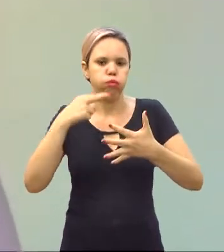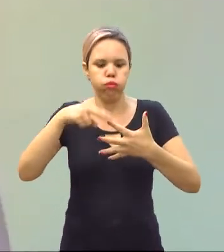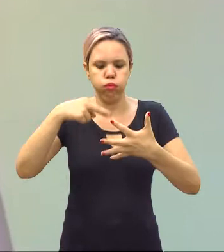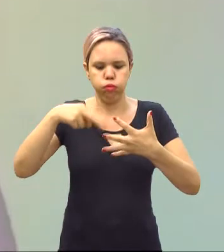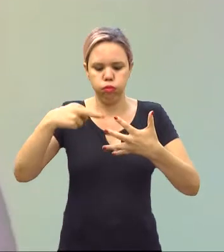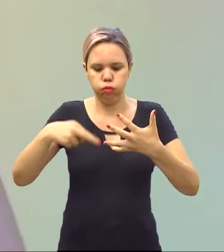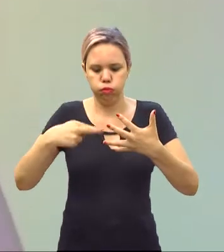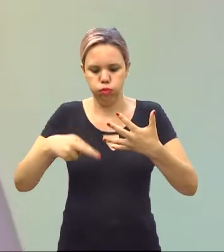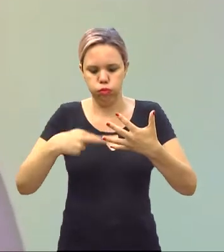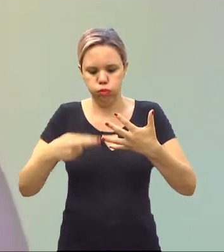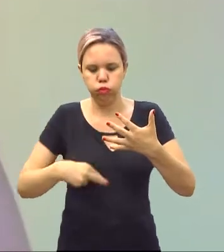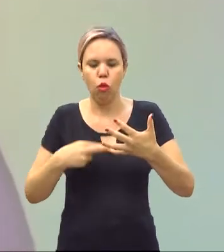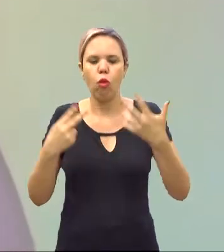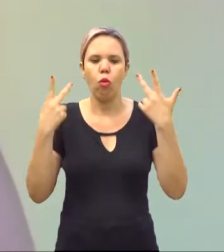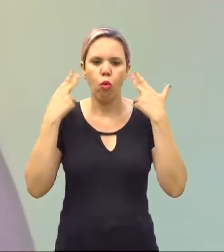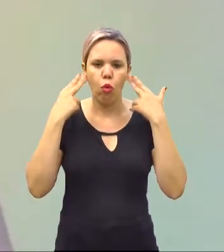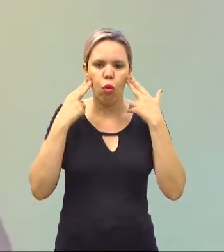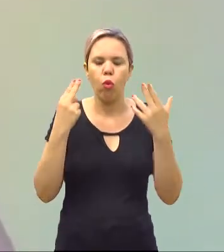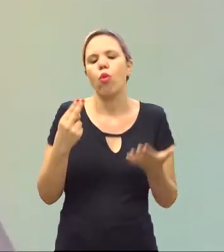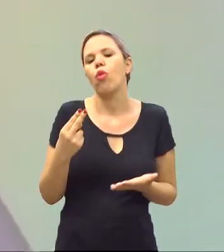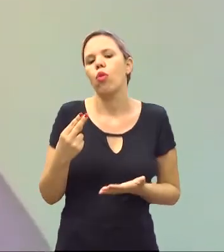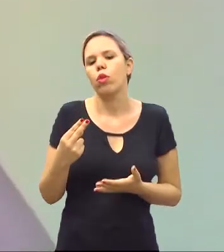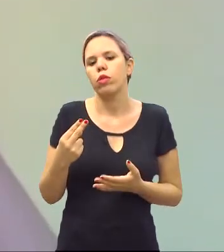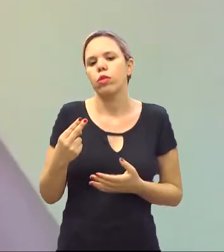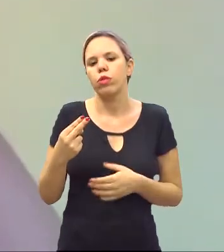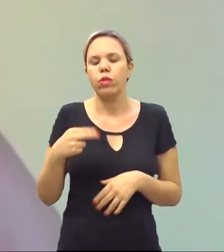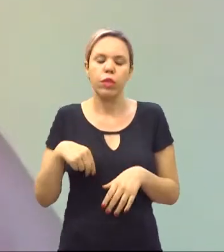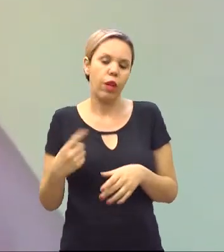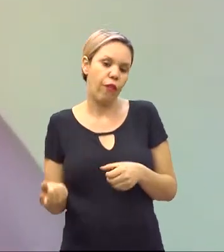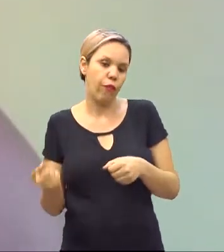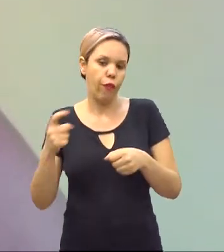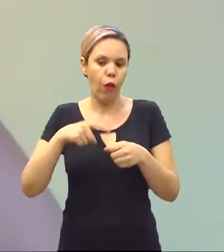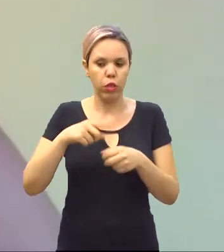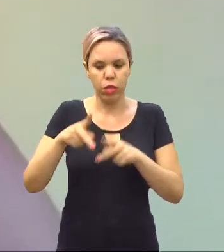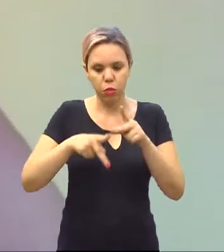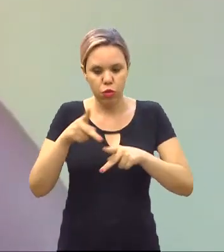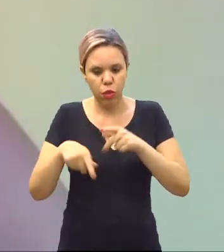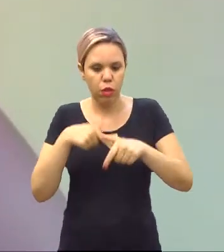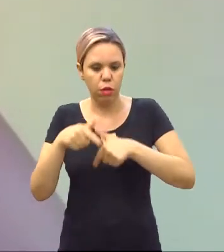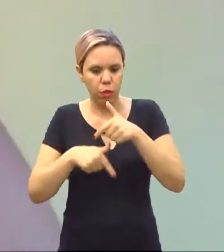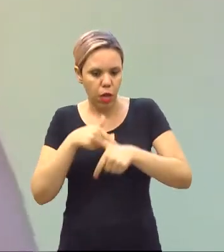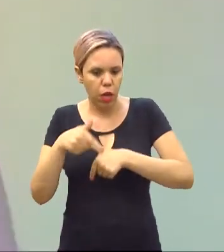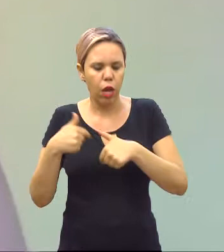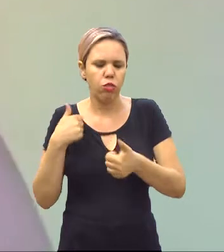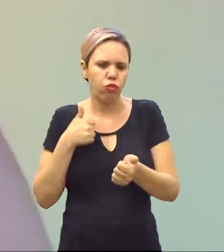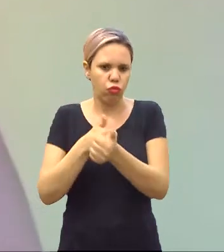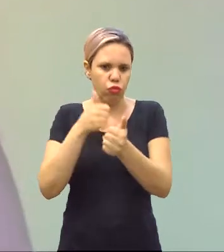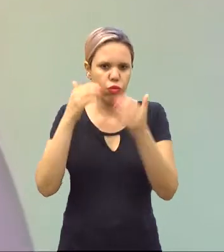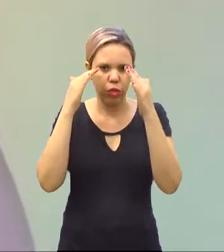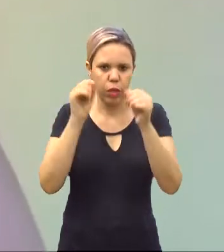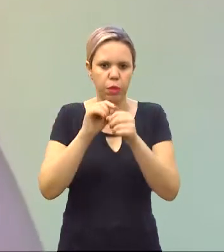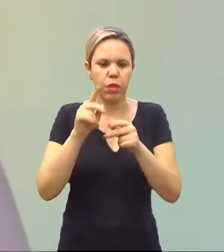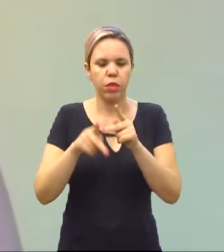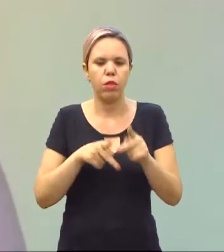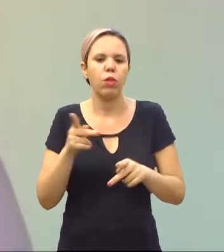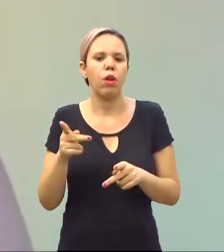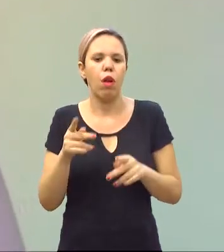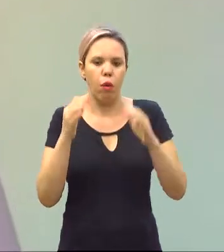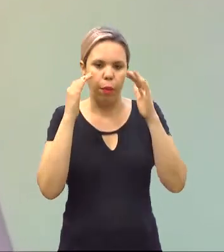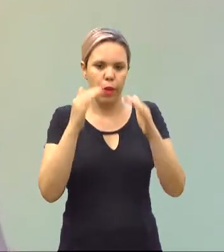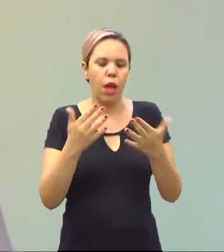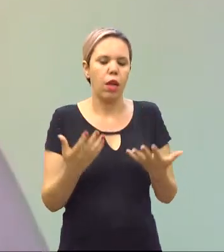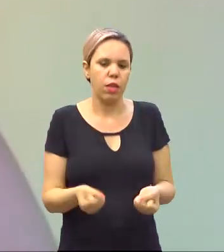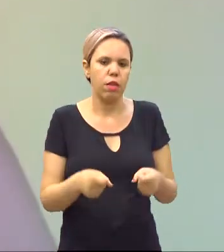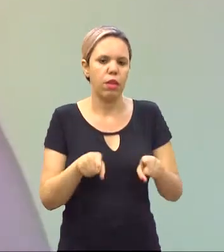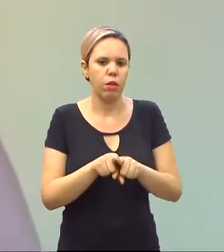eu chamo do ciclo dos nutrientes. Então, agora que o pessoal está retornando às suas atividades, a gente tem recebido bastante pessoa física